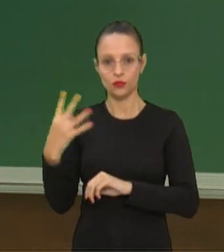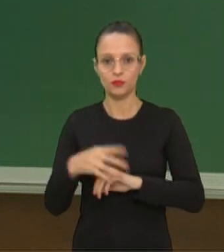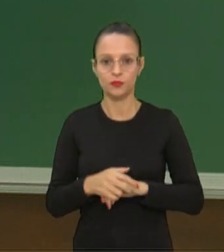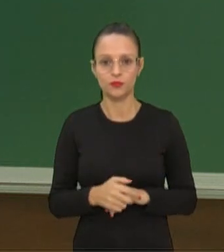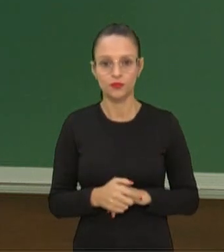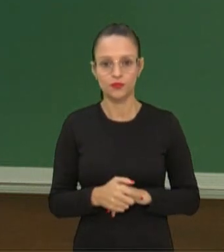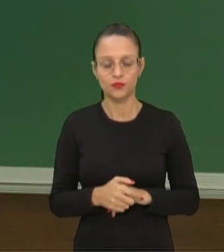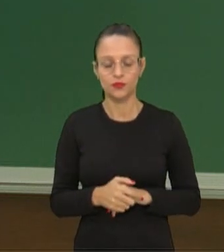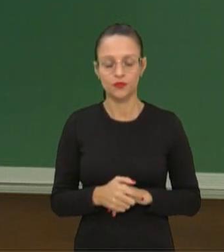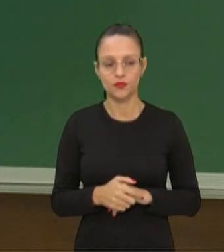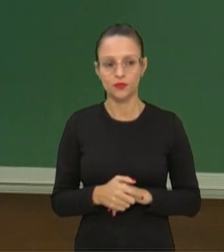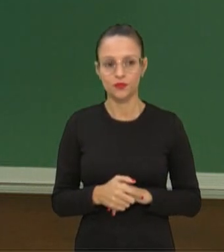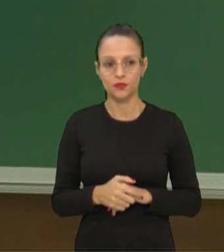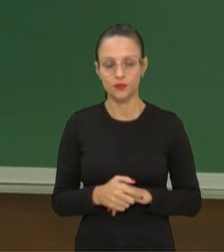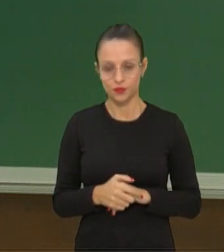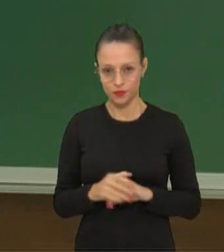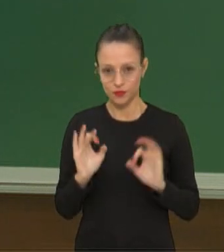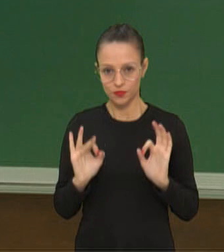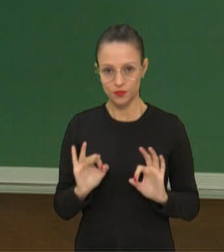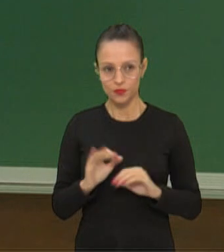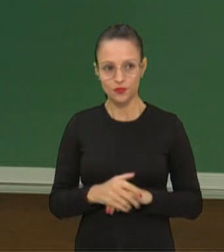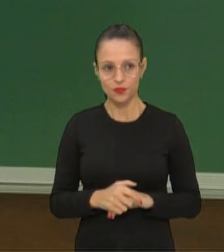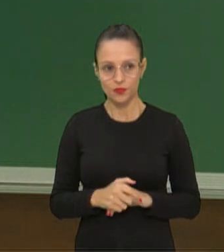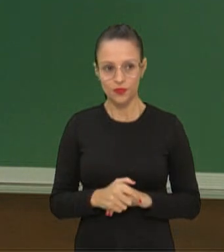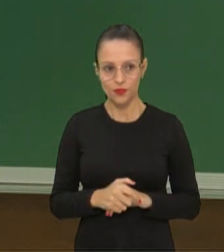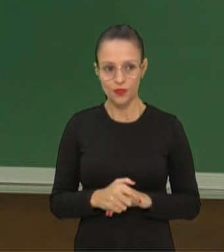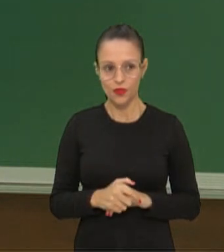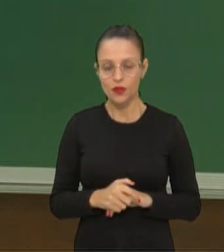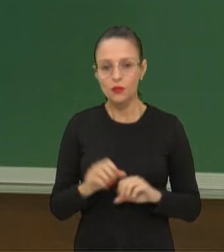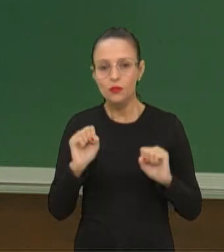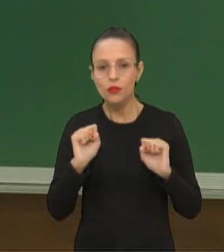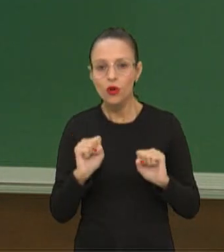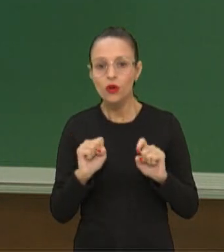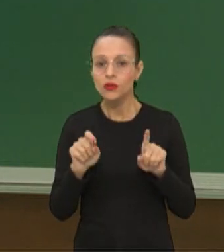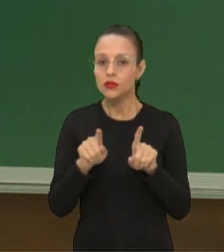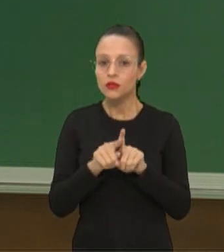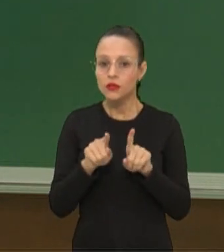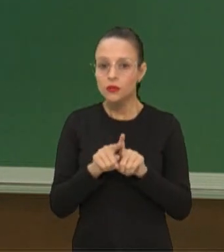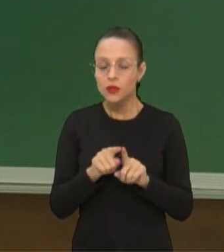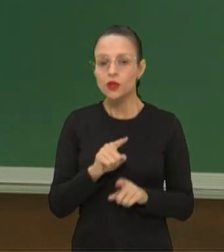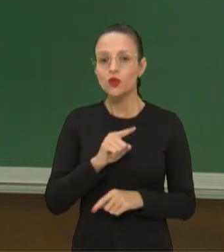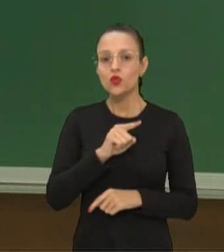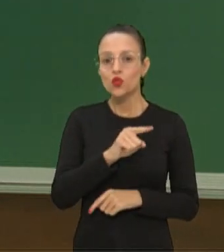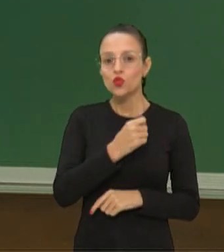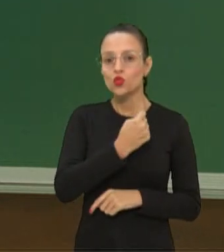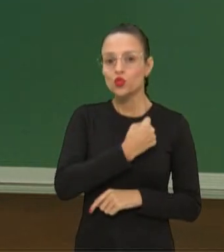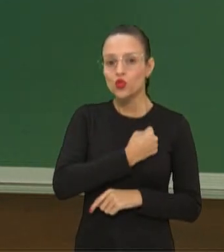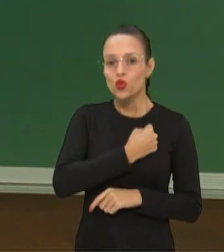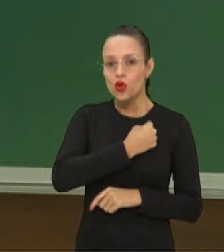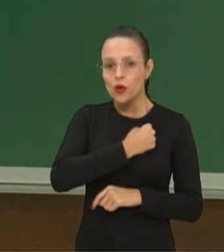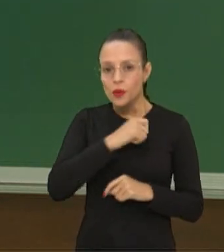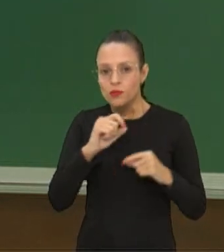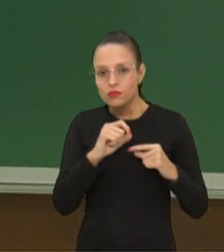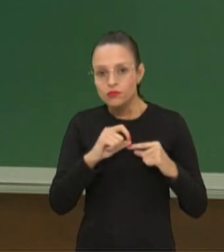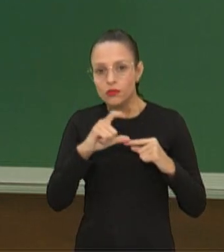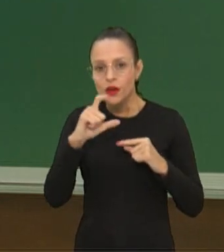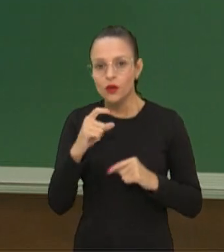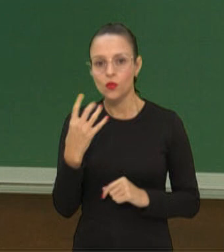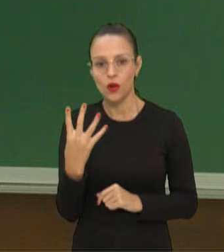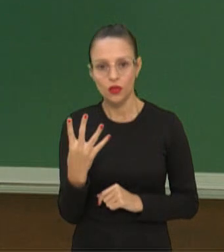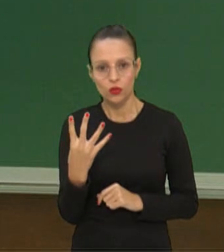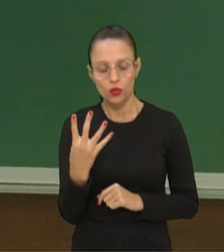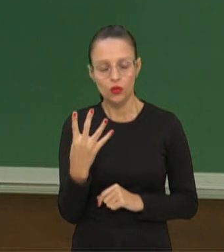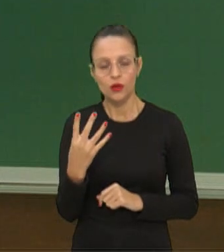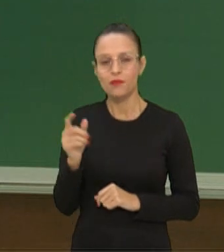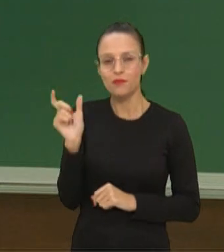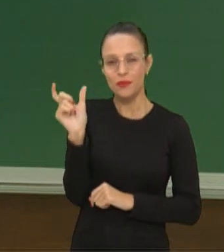nossa segunda opção ali, certo? Pode aparecer assim também, um número aumentado de 4.